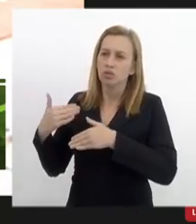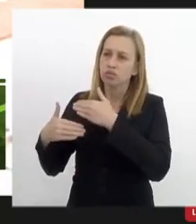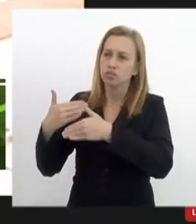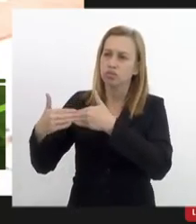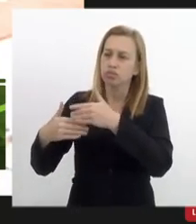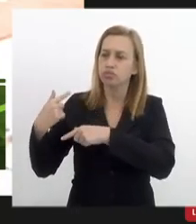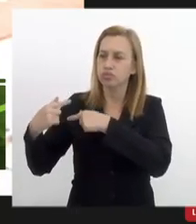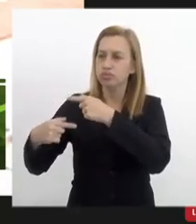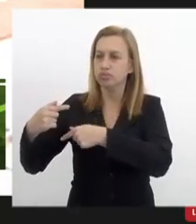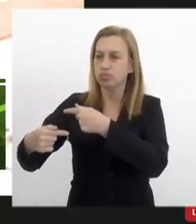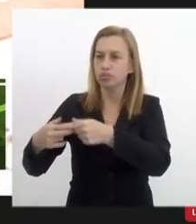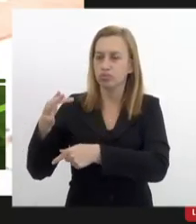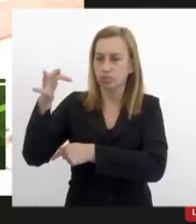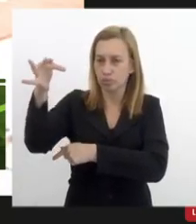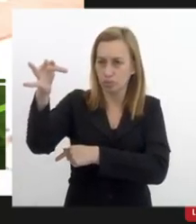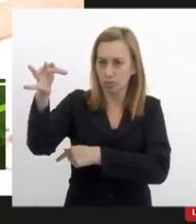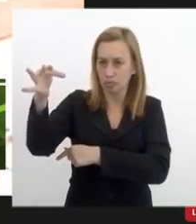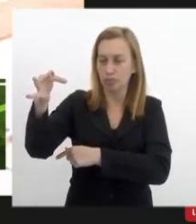geração.